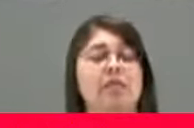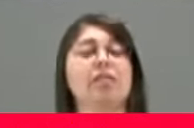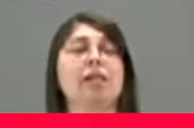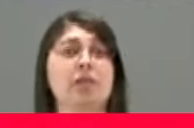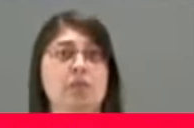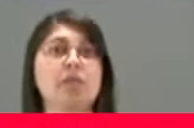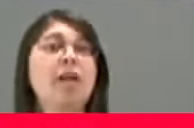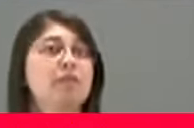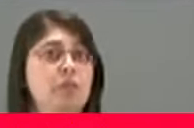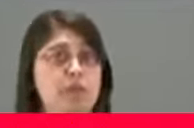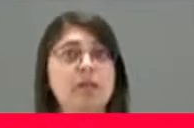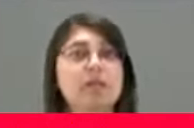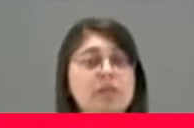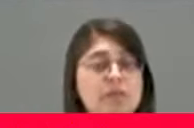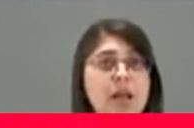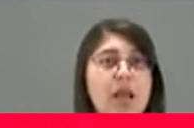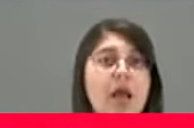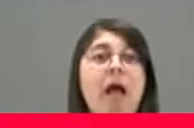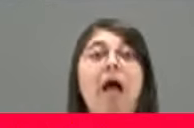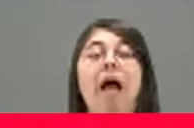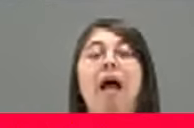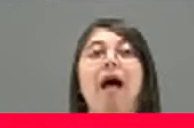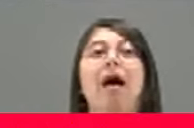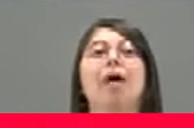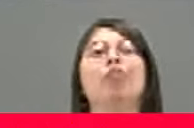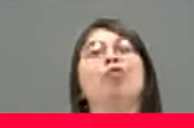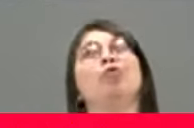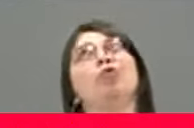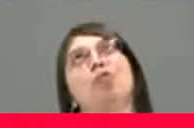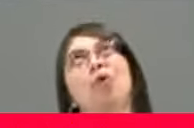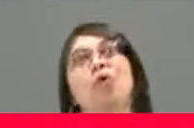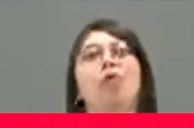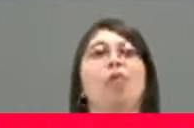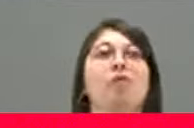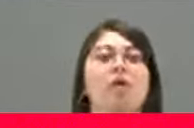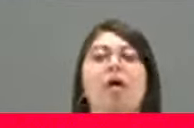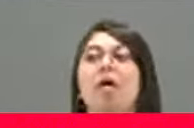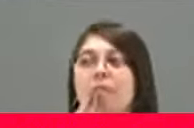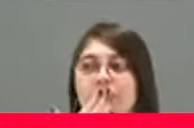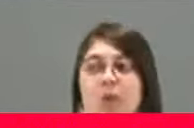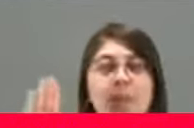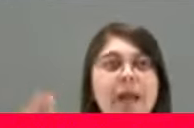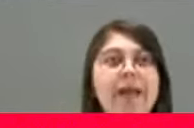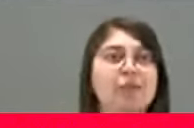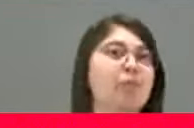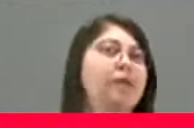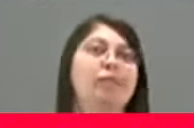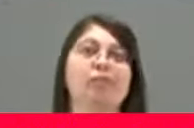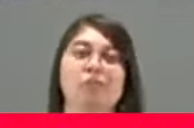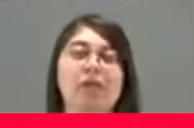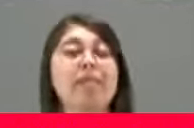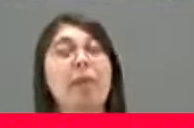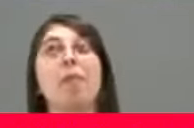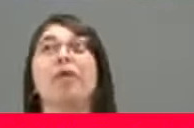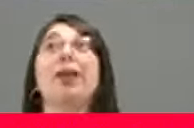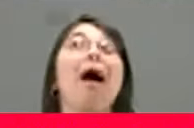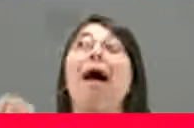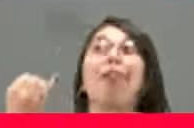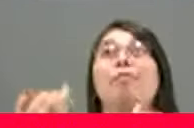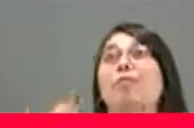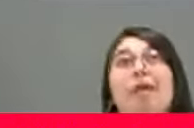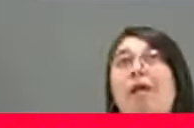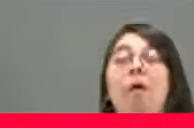até para que o presidente Lula não caia em mais um estelionato eleitoral, porque promete uma coisa e depois inventa uma desculpa para não